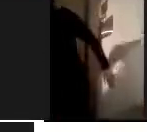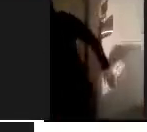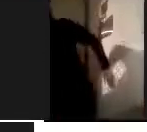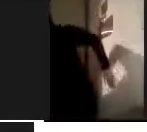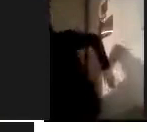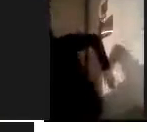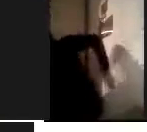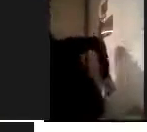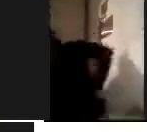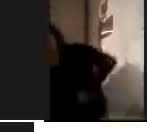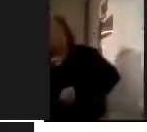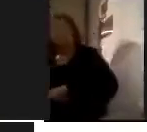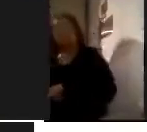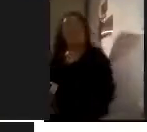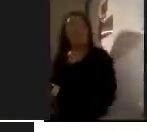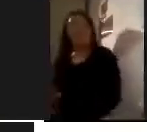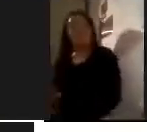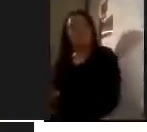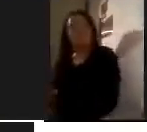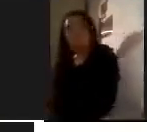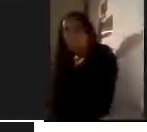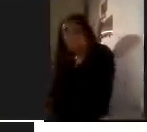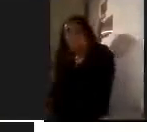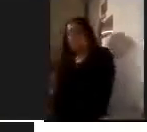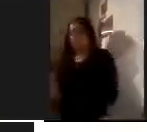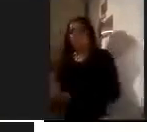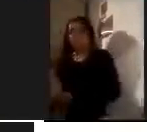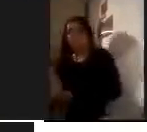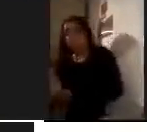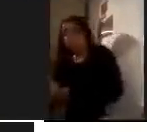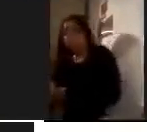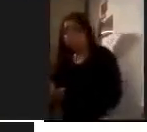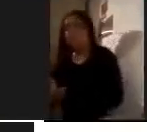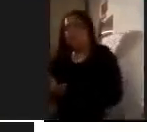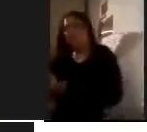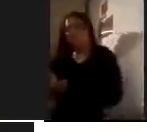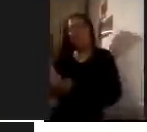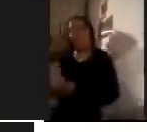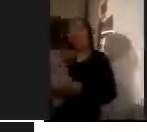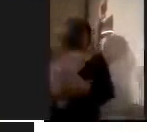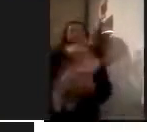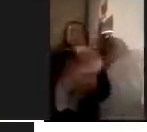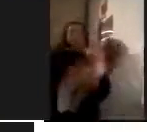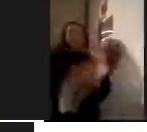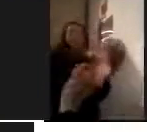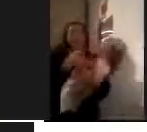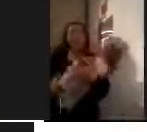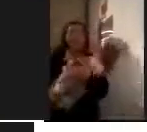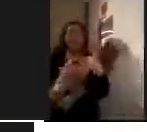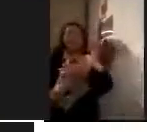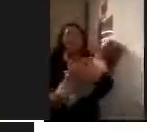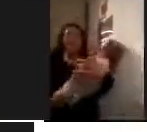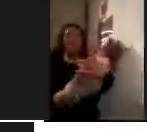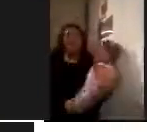estaria alimentando de forma adequada um bebê comendo só bolo de amendoim? Ou então Não, comendo